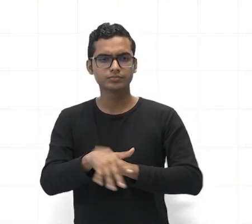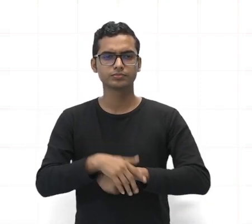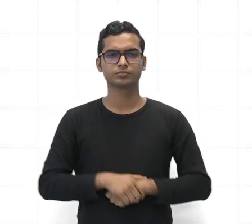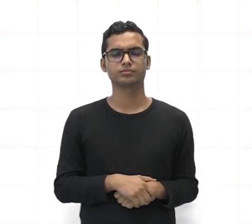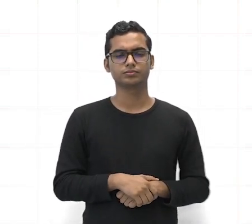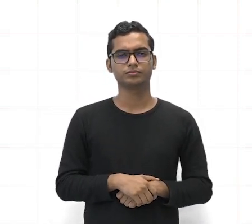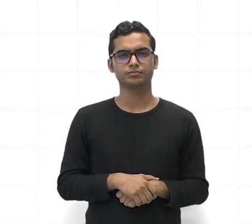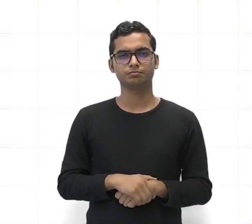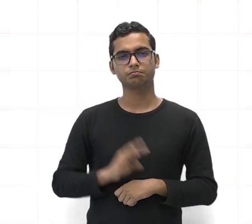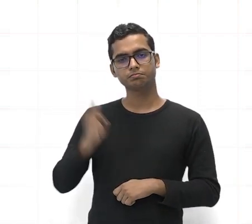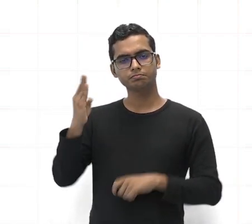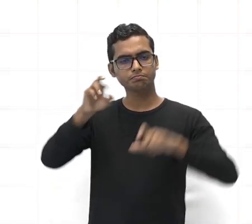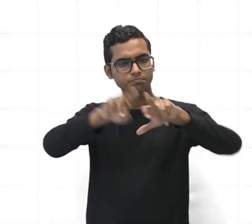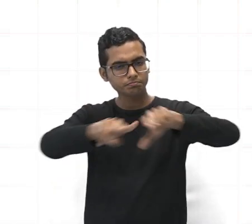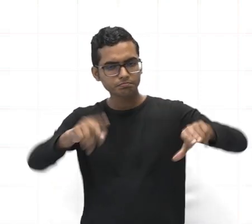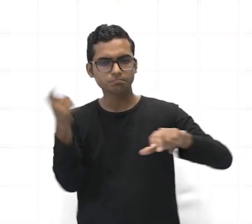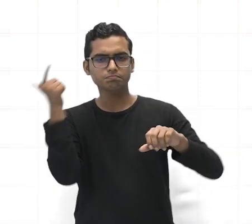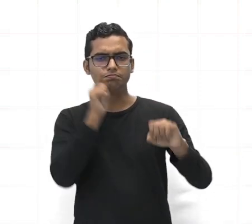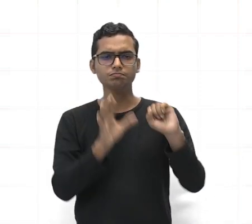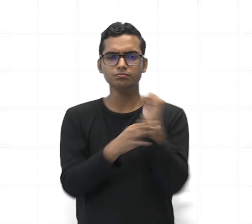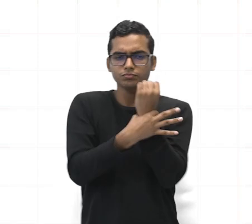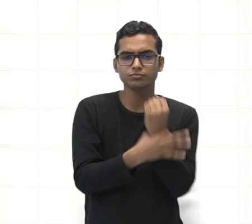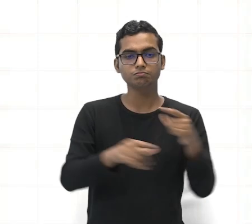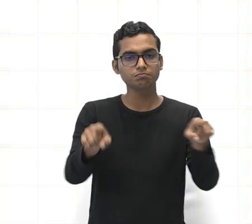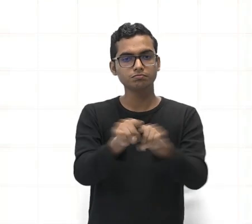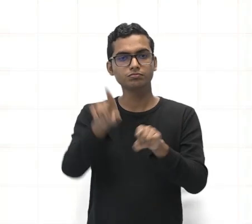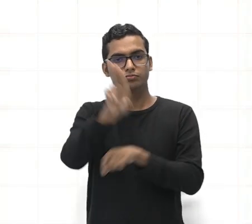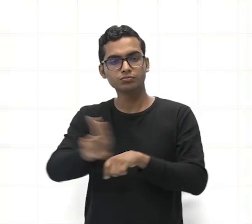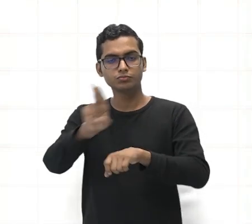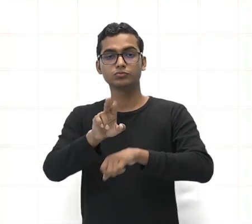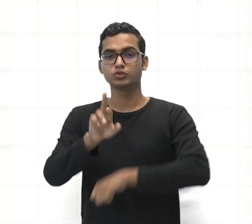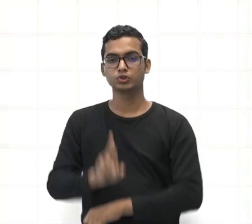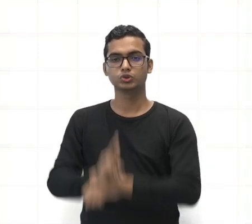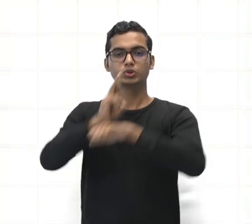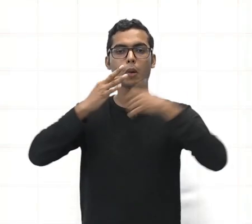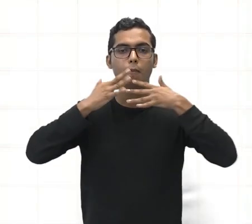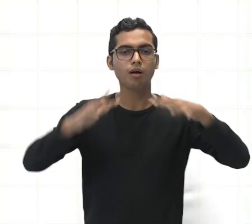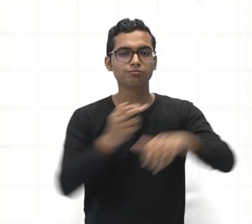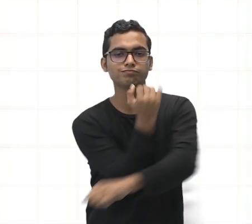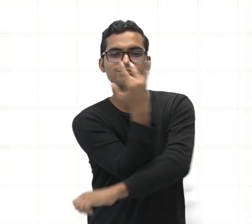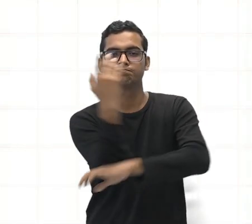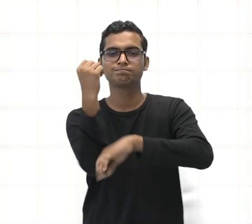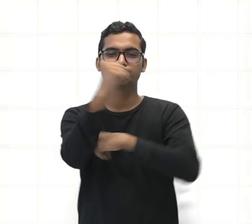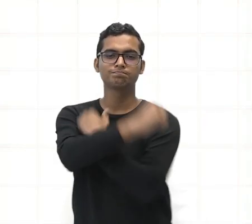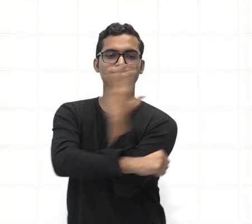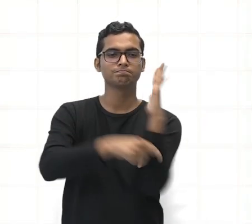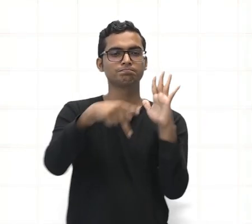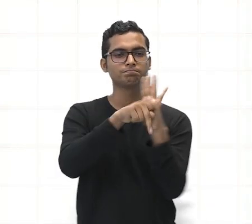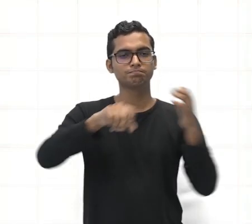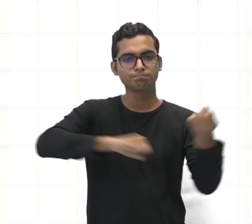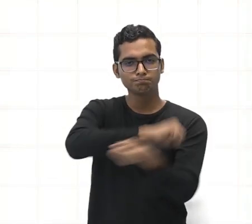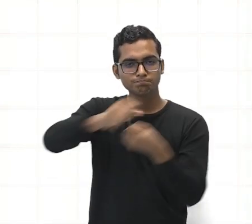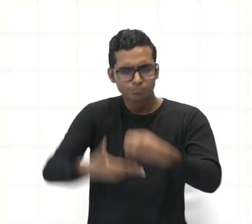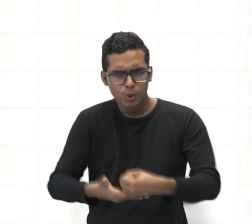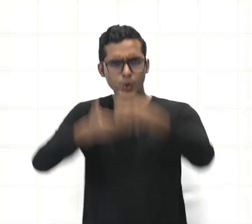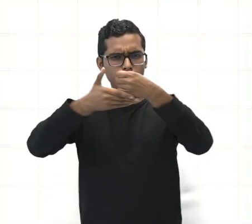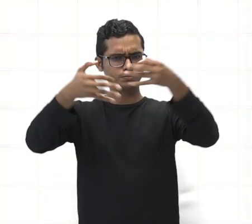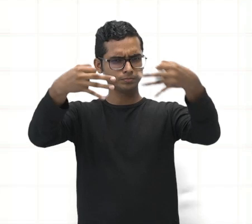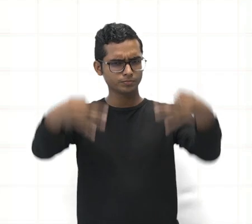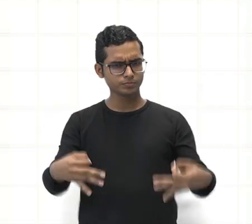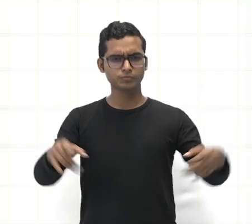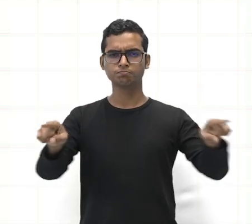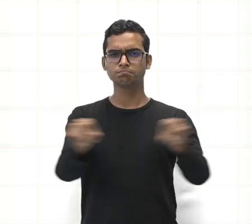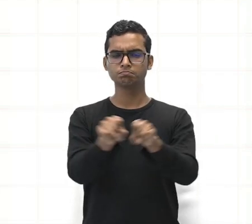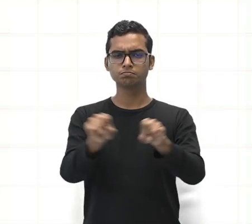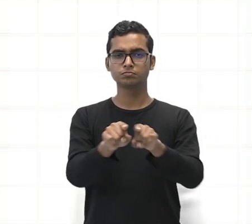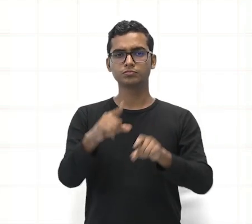gente vai ter de forma utilizando esses recursos naturais, mas de uso sustentável, tá bom? E o que a